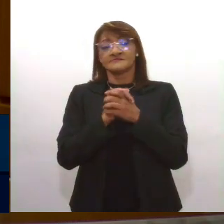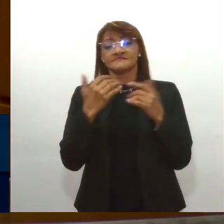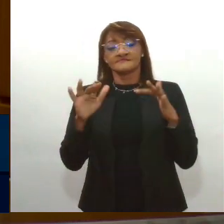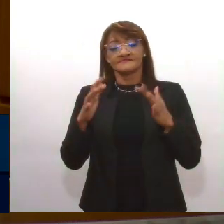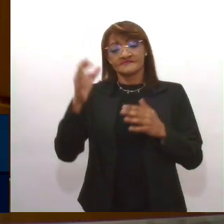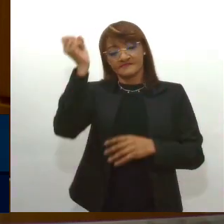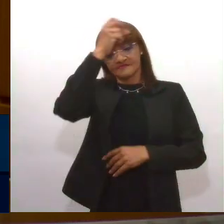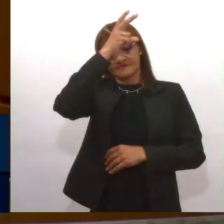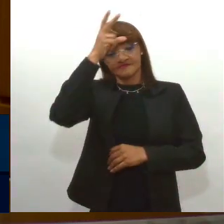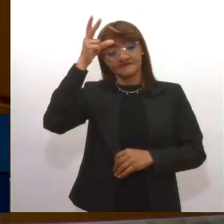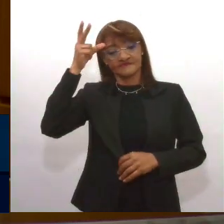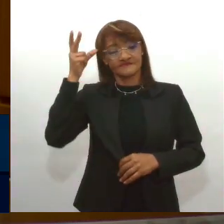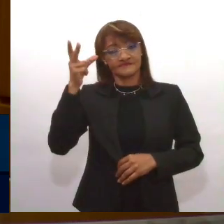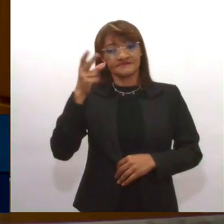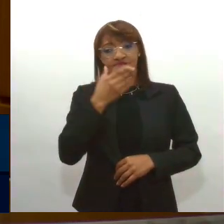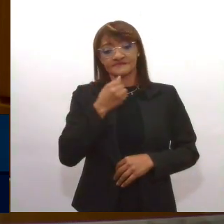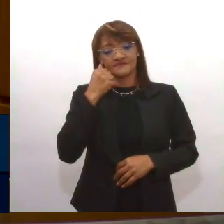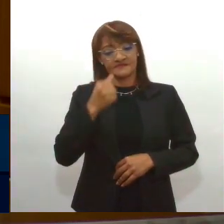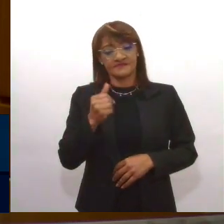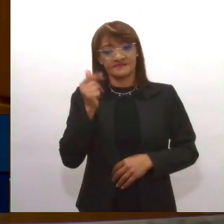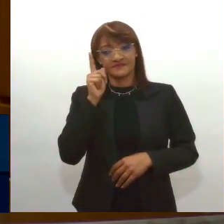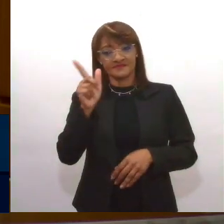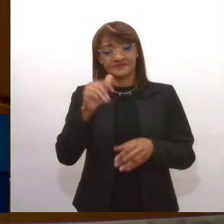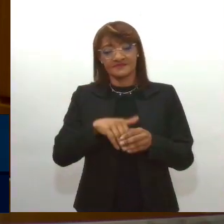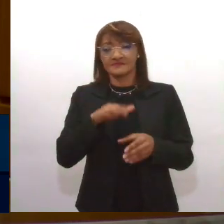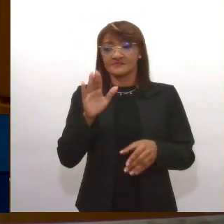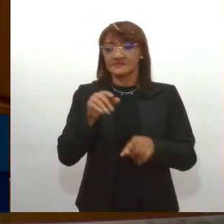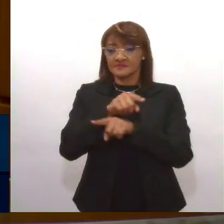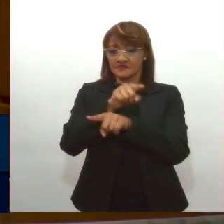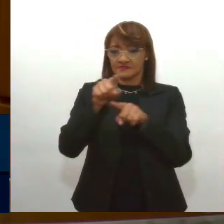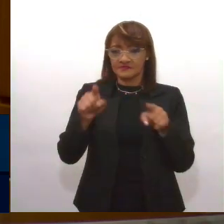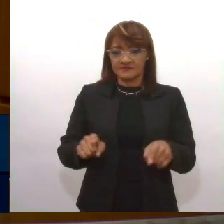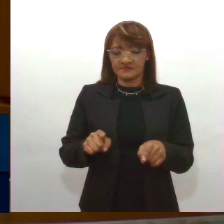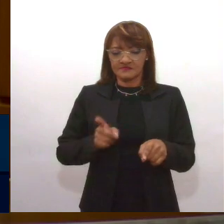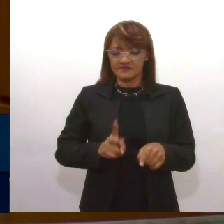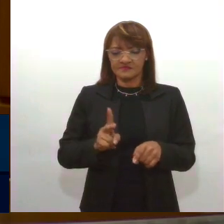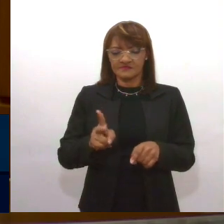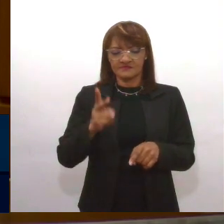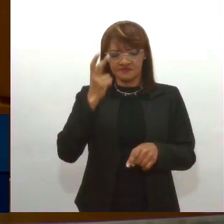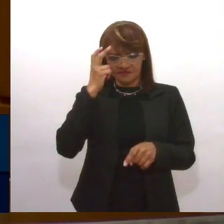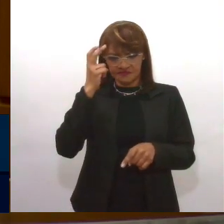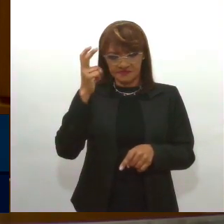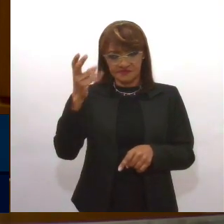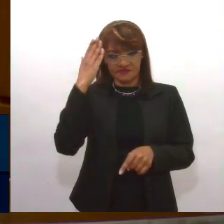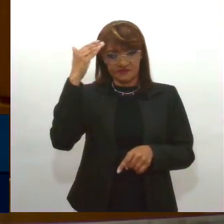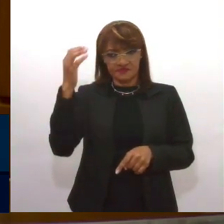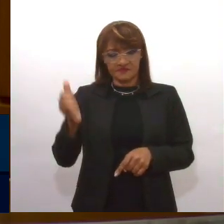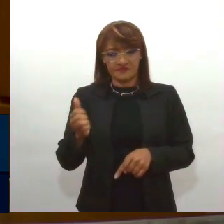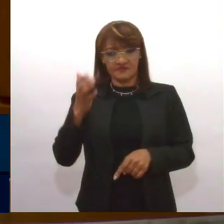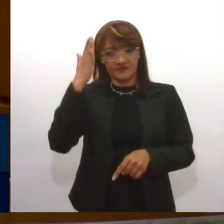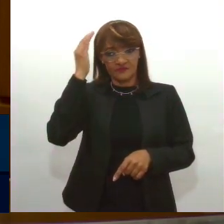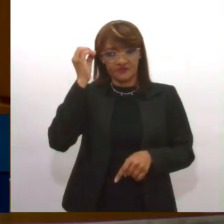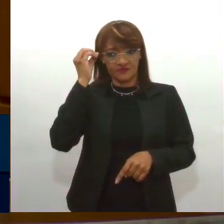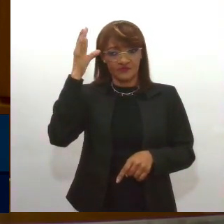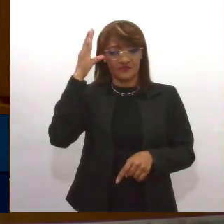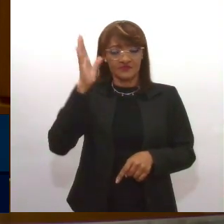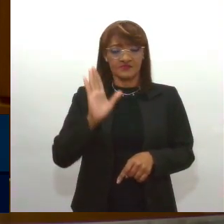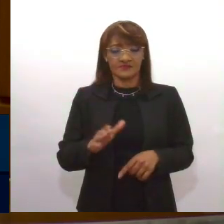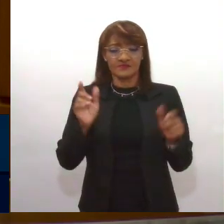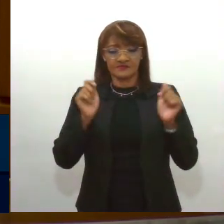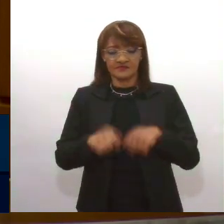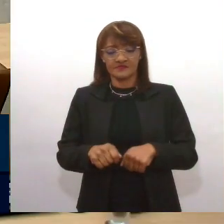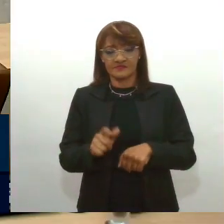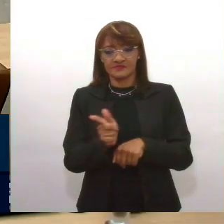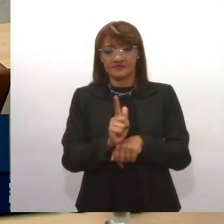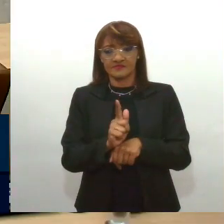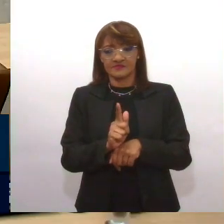eleitas que vocês tenham sabedoria e discernimento na condução de seus municípios contem comigo que Deus abençoe